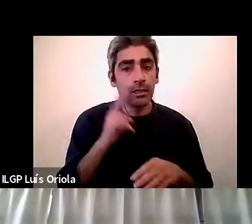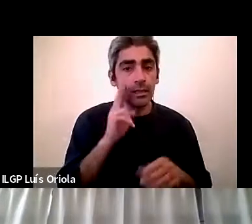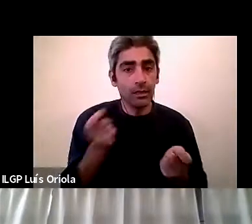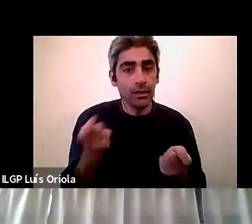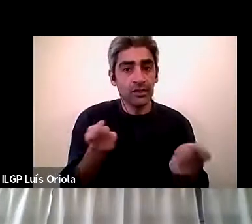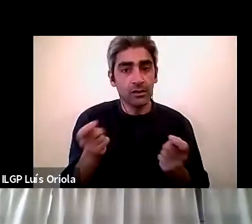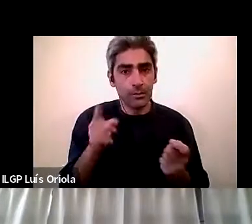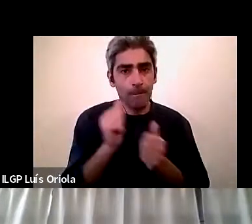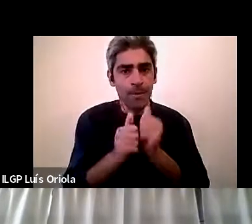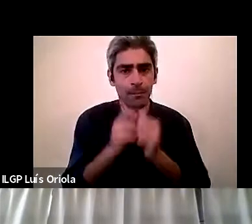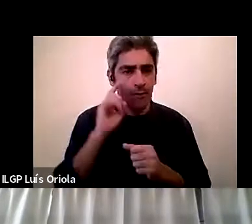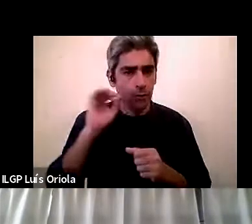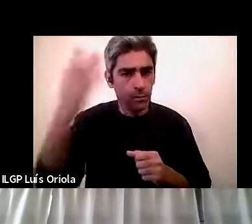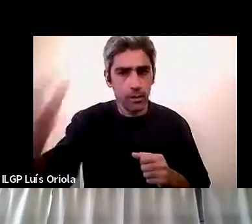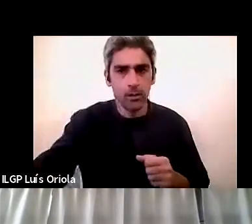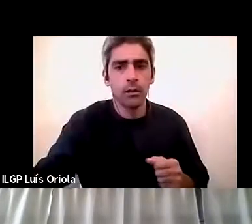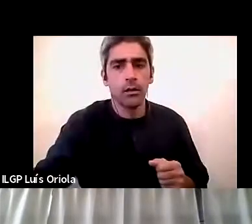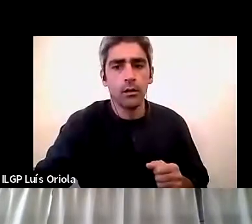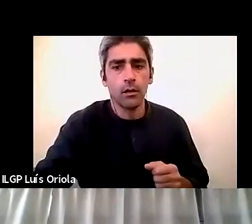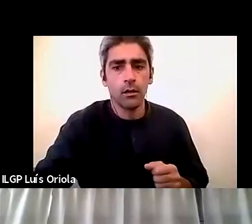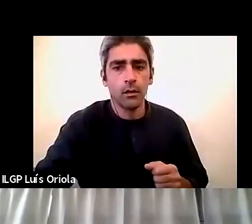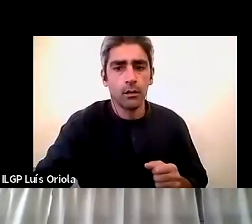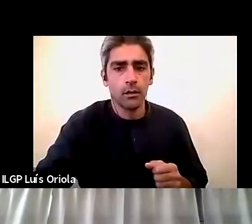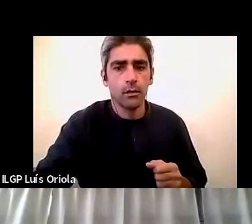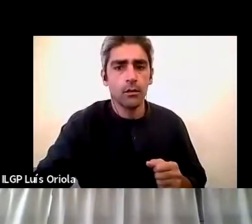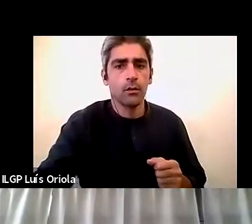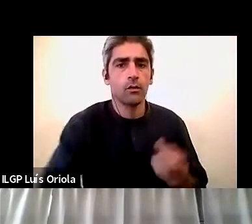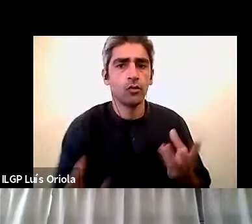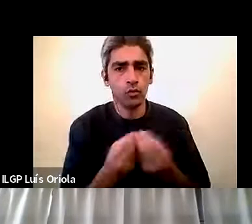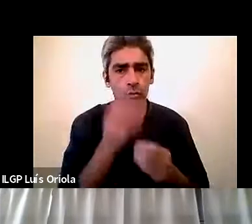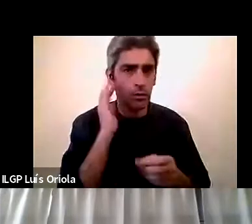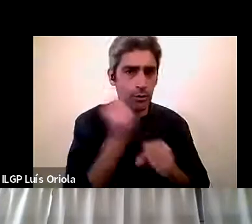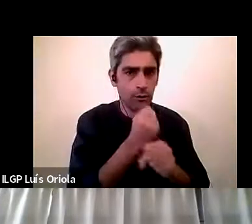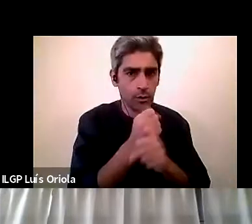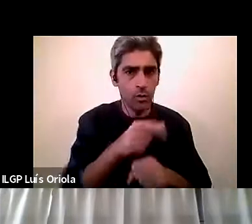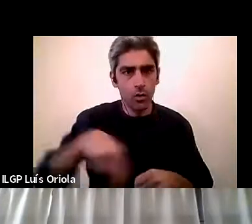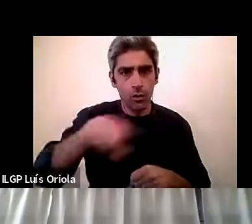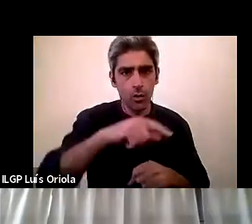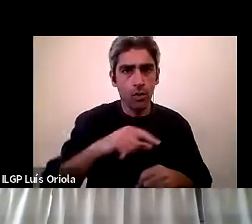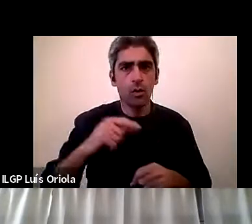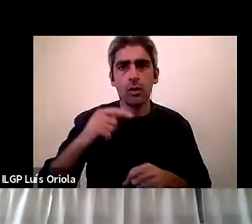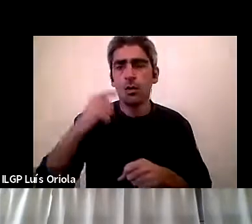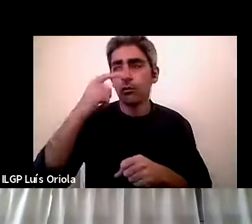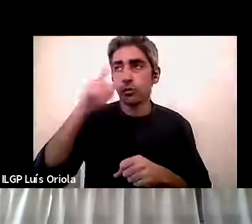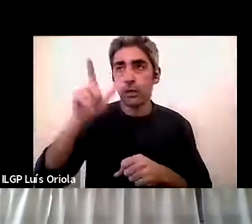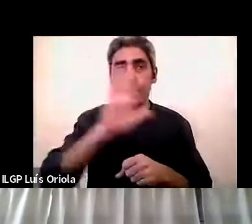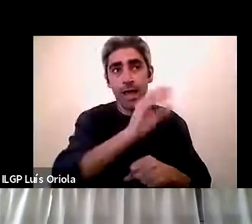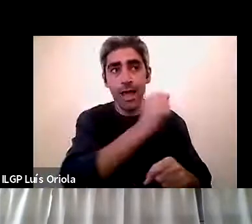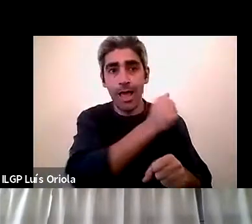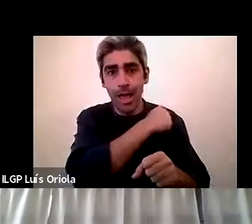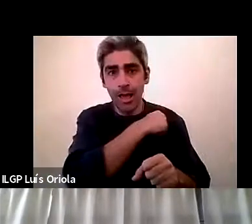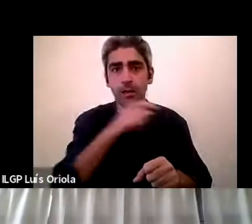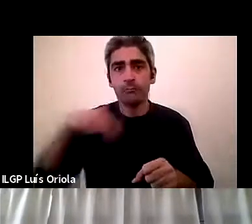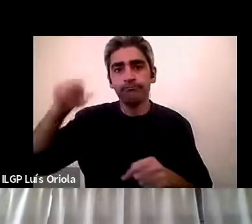papel fundamental. Os trabalhadores estão em casa, os dirigentes têm que acompanhar, têm